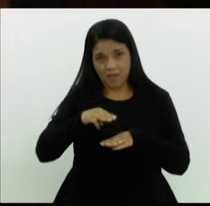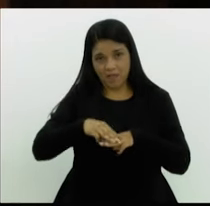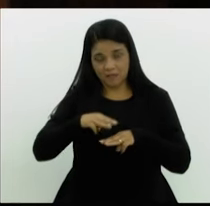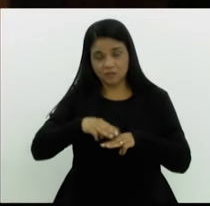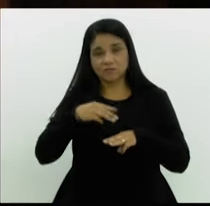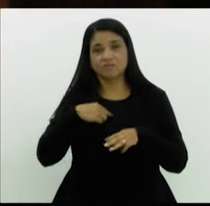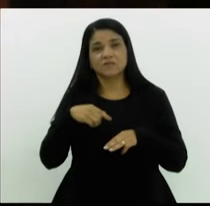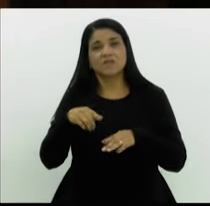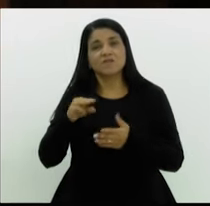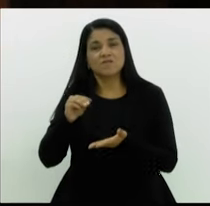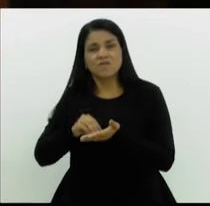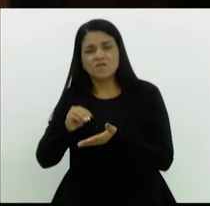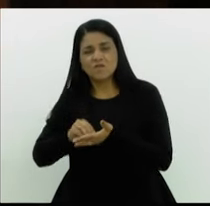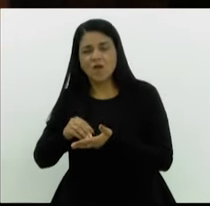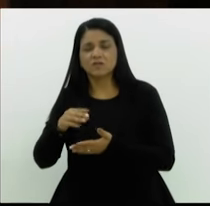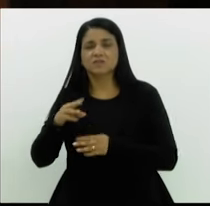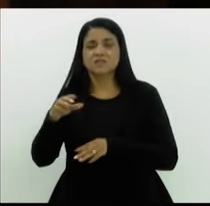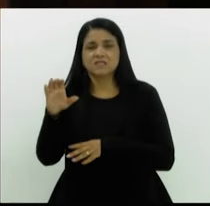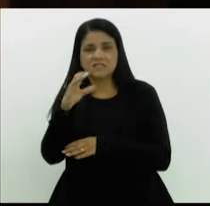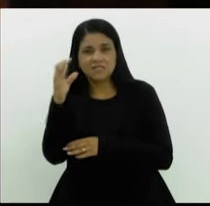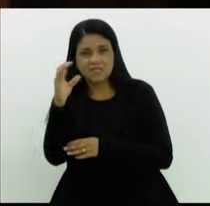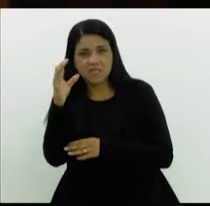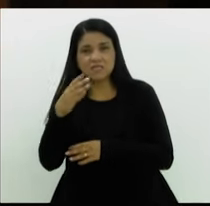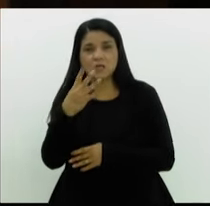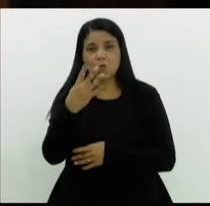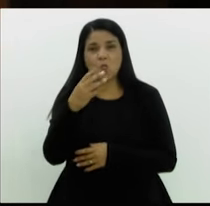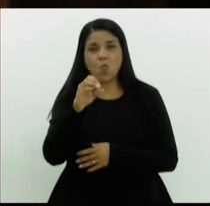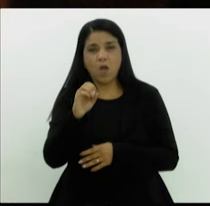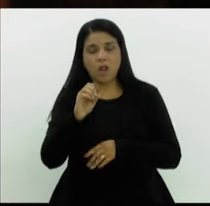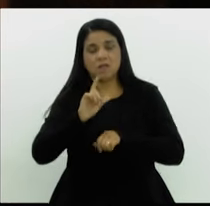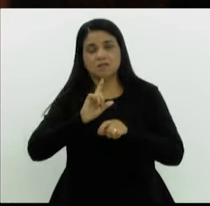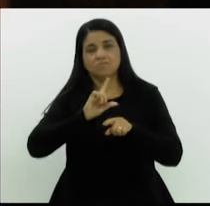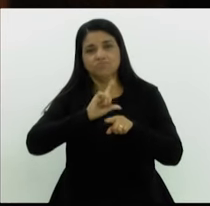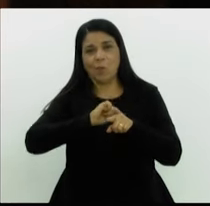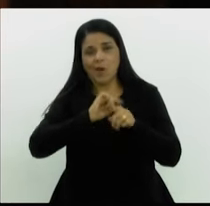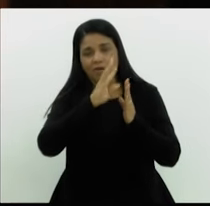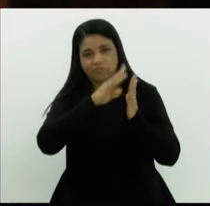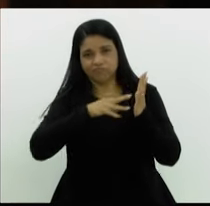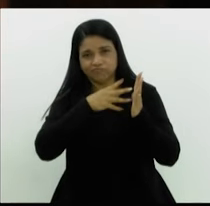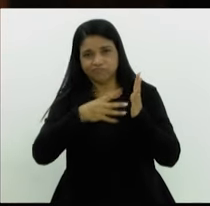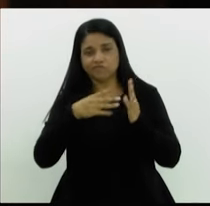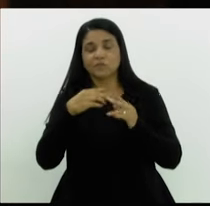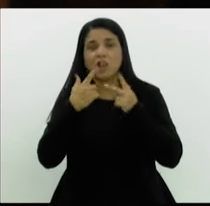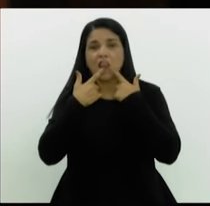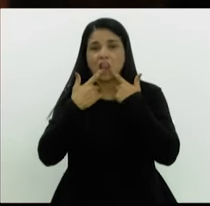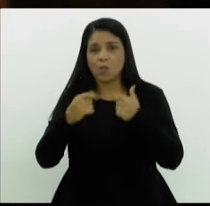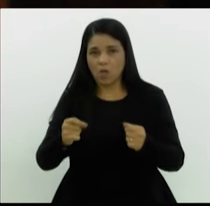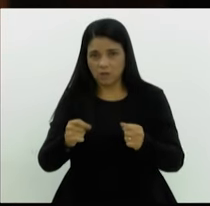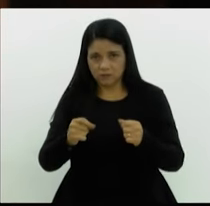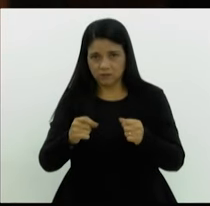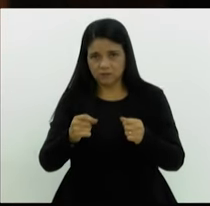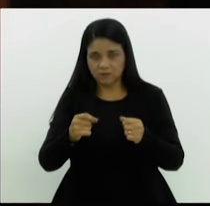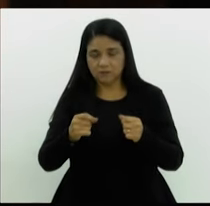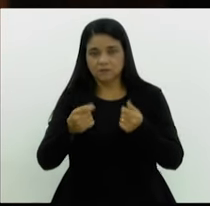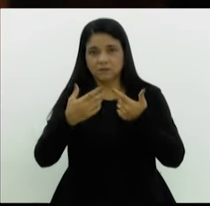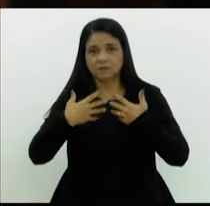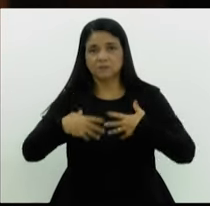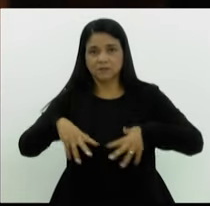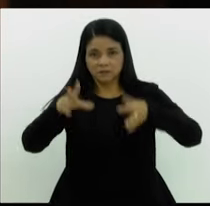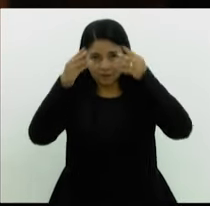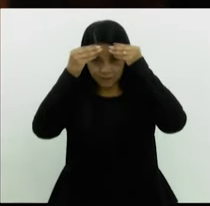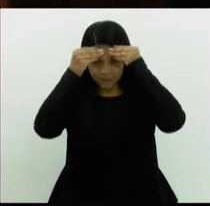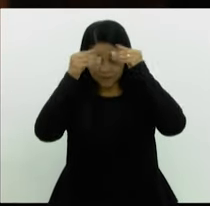de ciências humanas, 40 tempos de carência na área de linguagens. Então, quando eu vejo